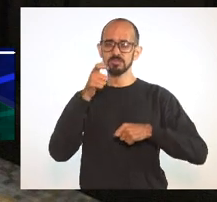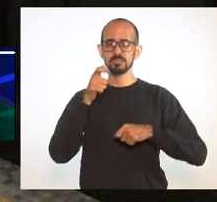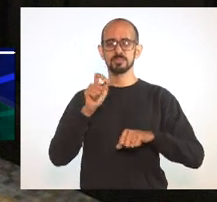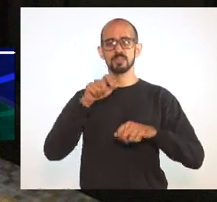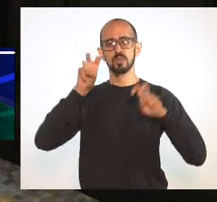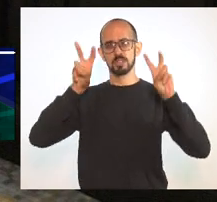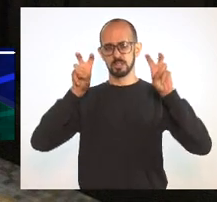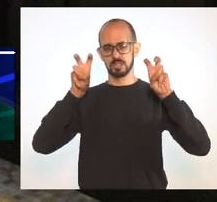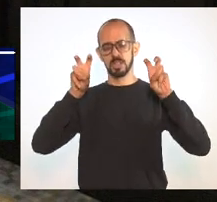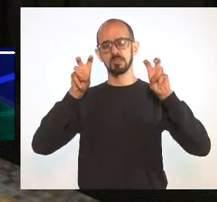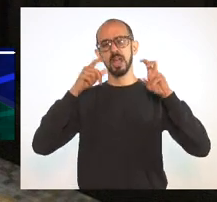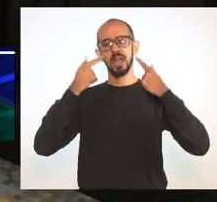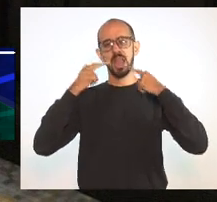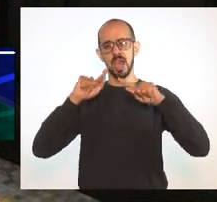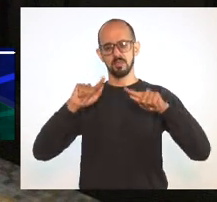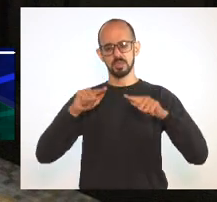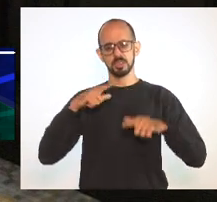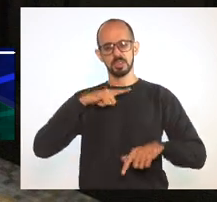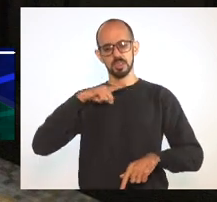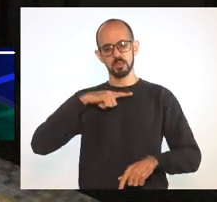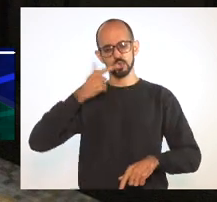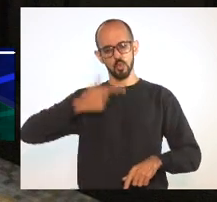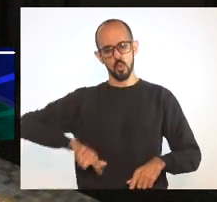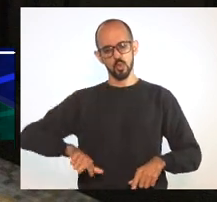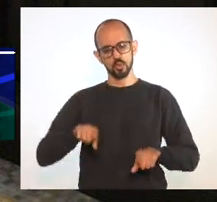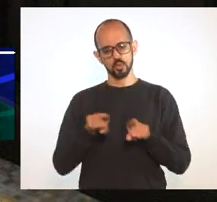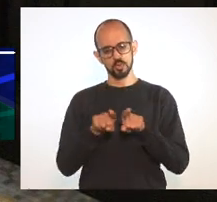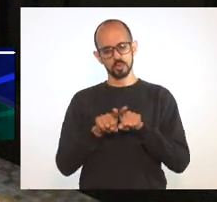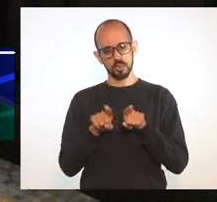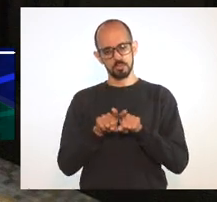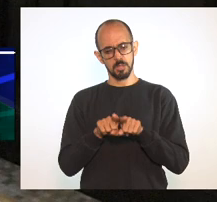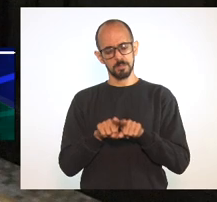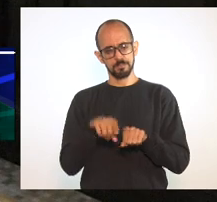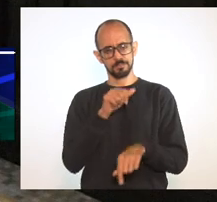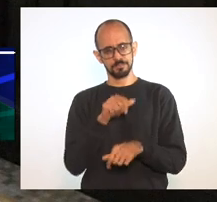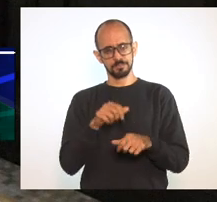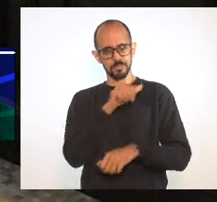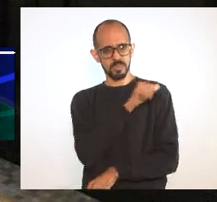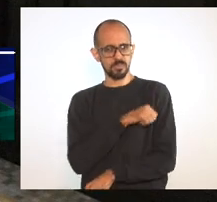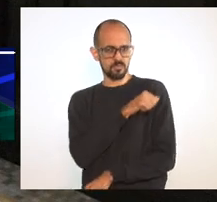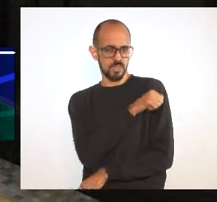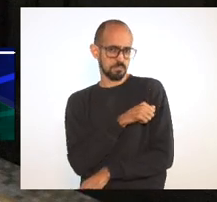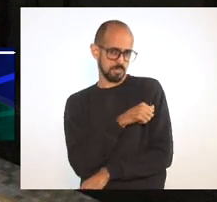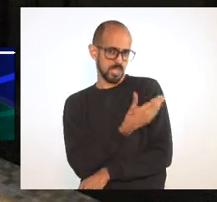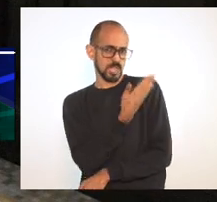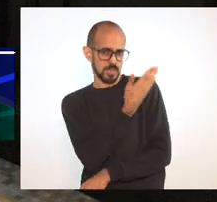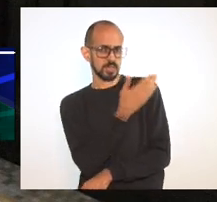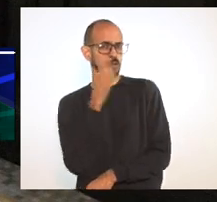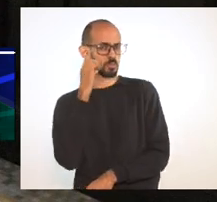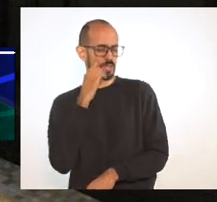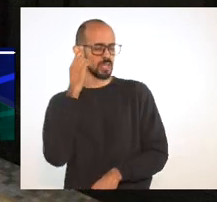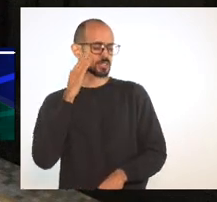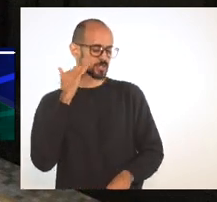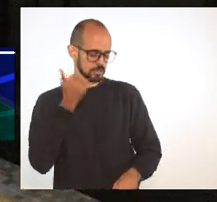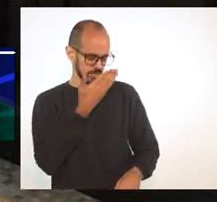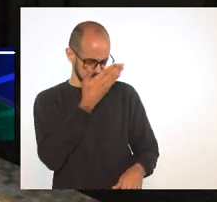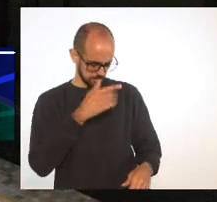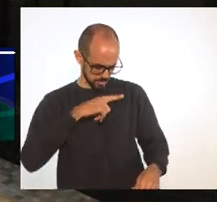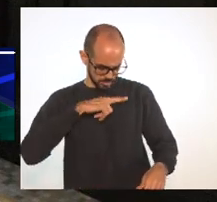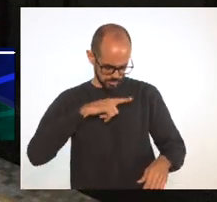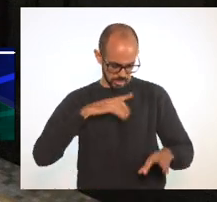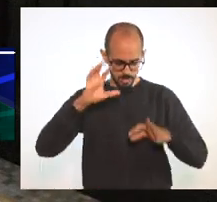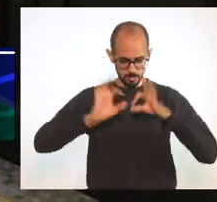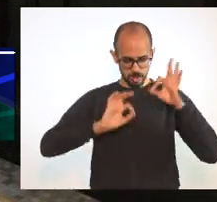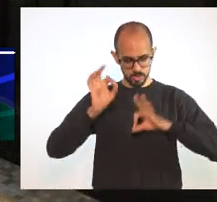Temos outros, excelentíssima presidenta, a enfermeira Rejane, temos outros projetos, inclusive, foi uma